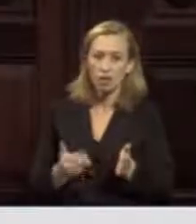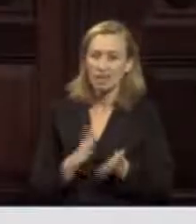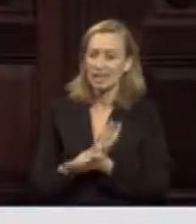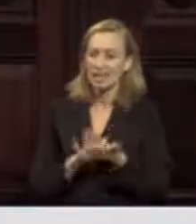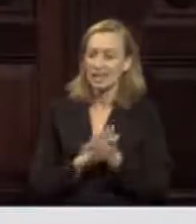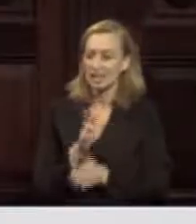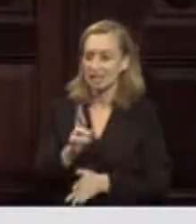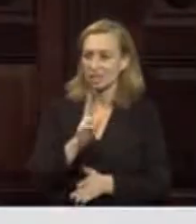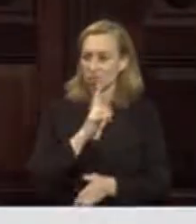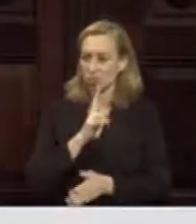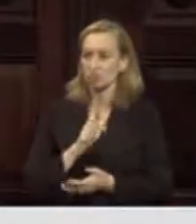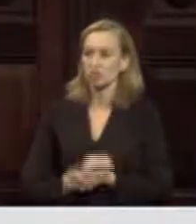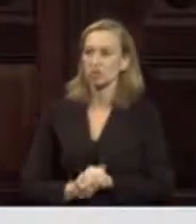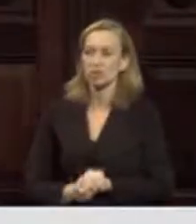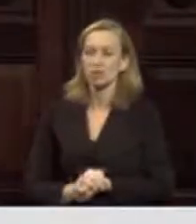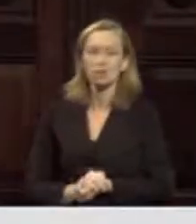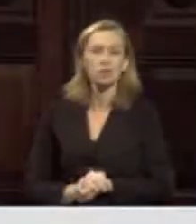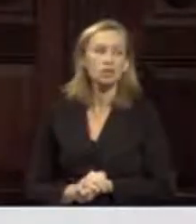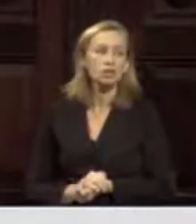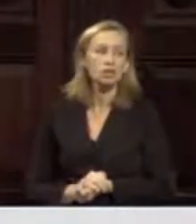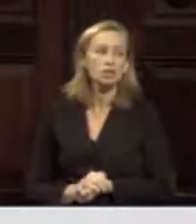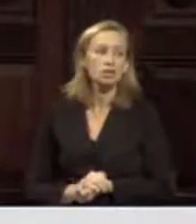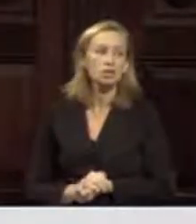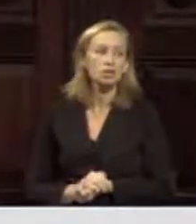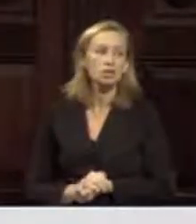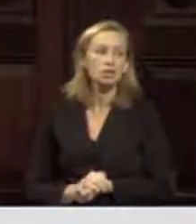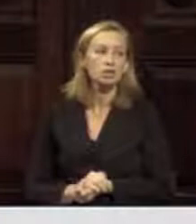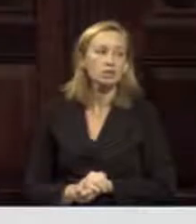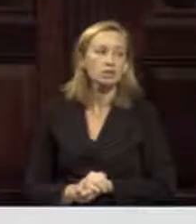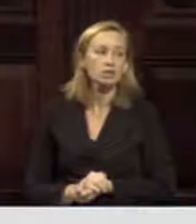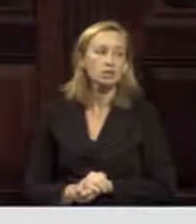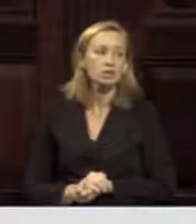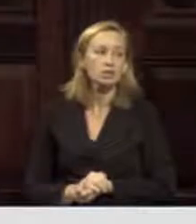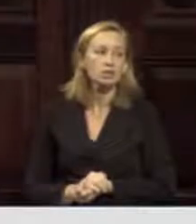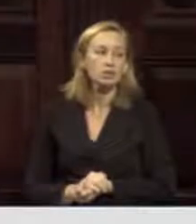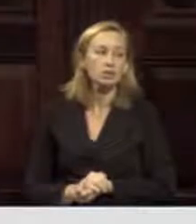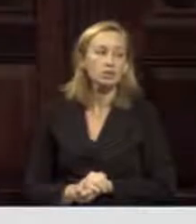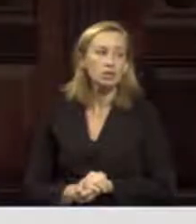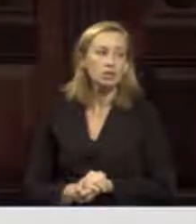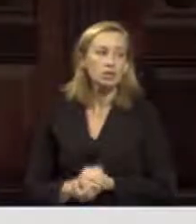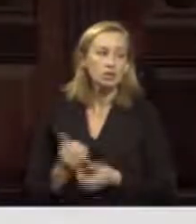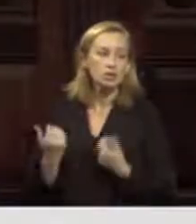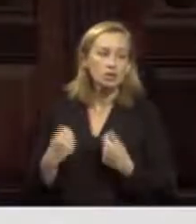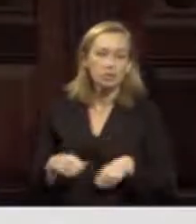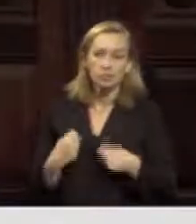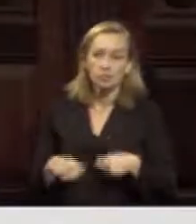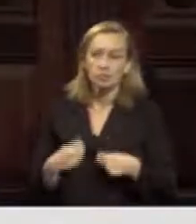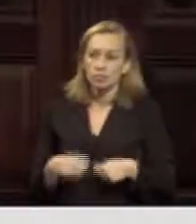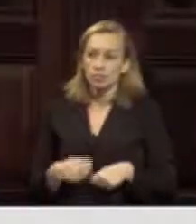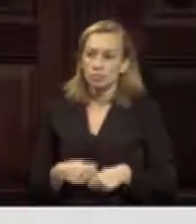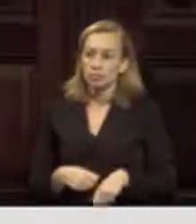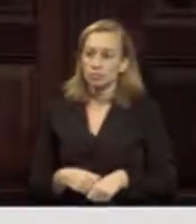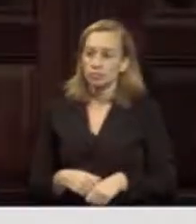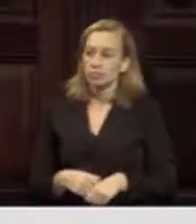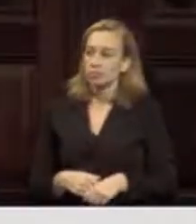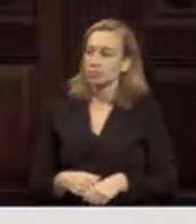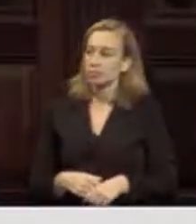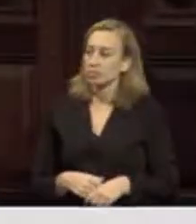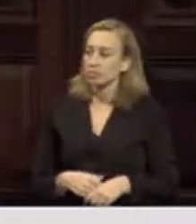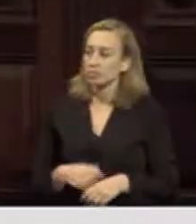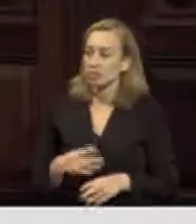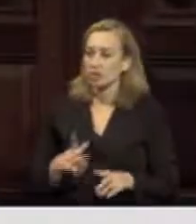verdade. A intervenção não chegou lá. Precisamos de uma ação concreta, direta,